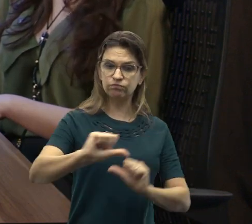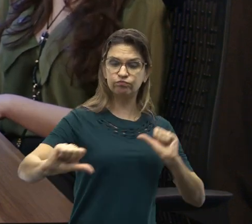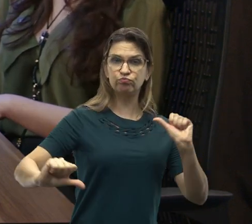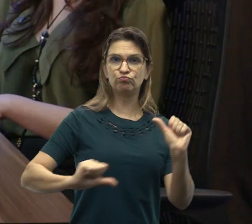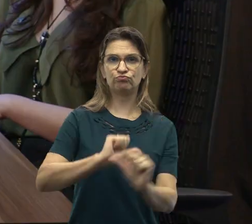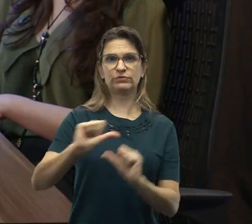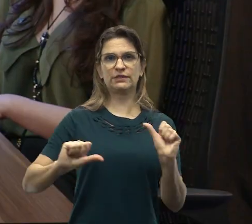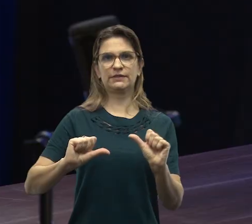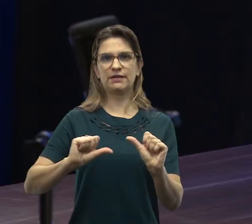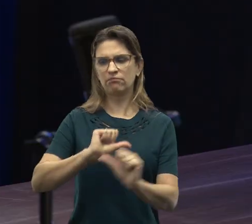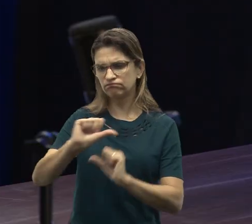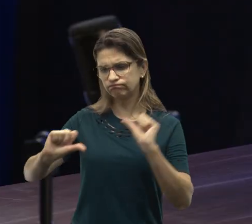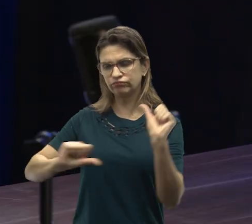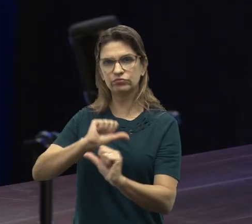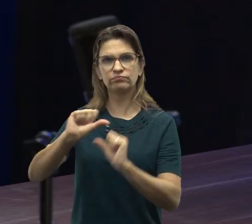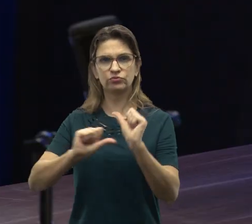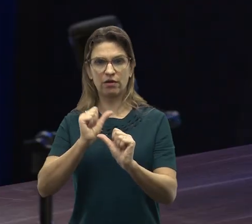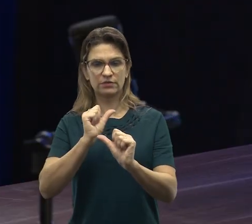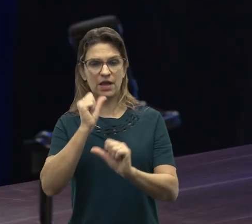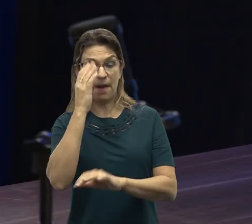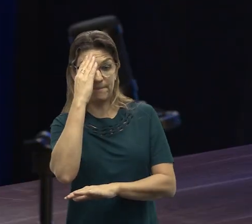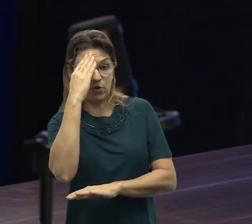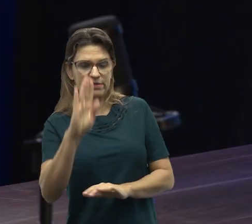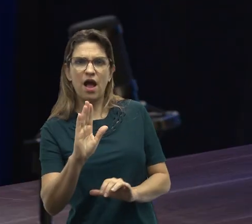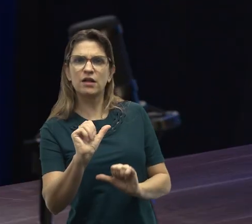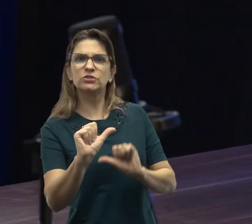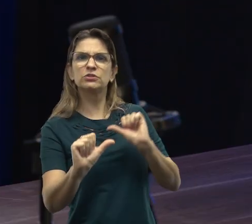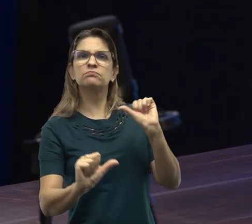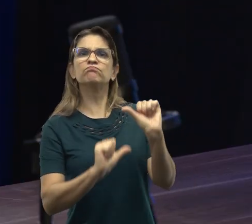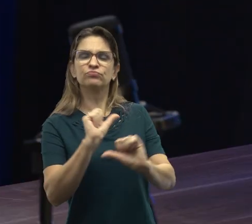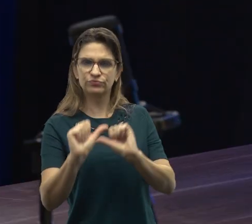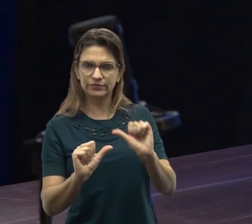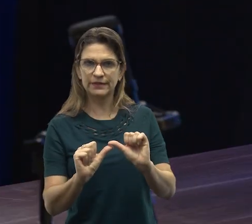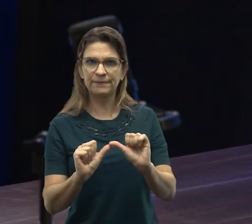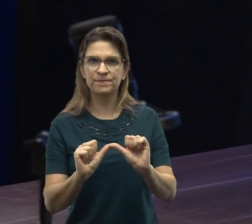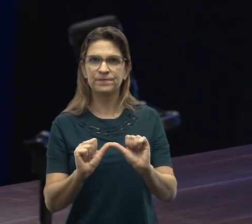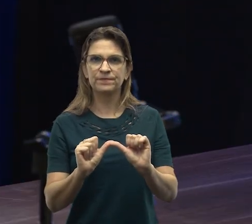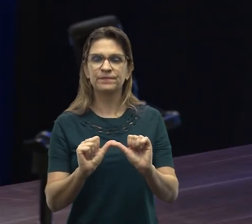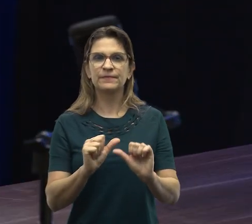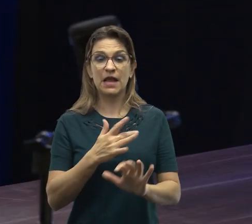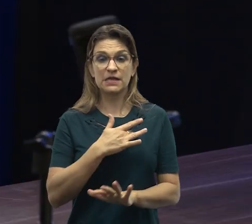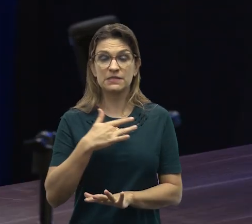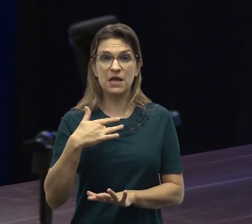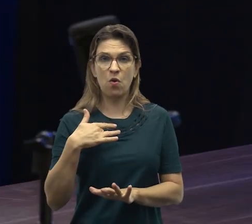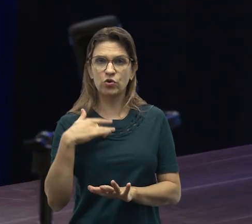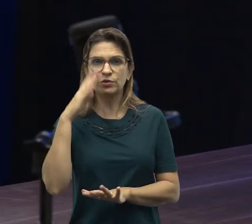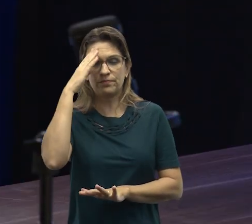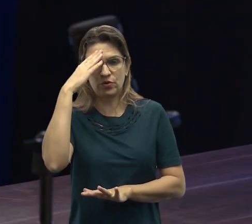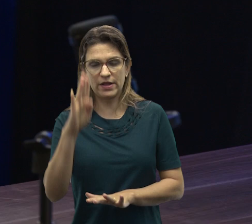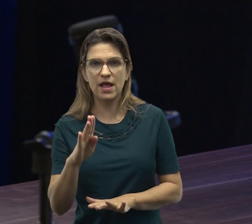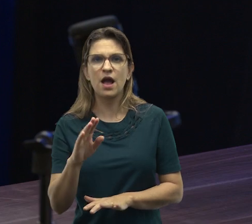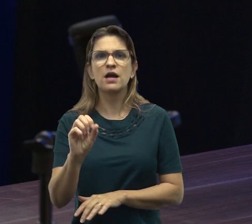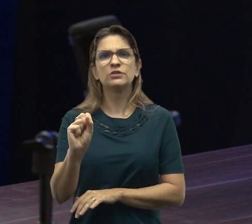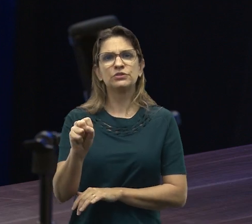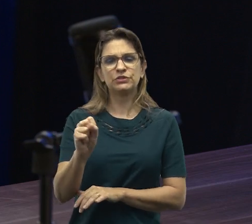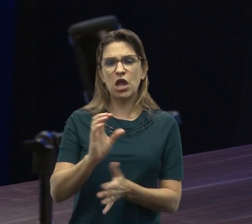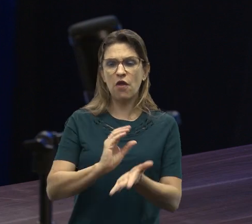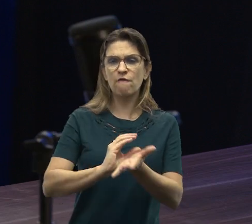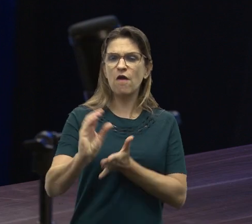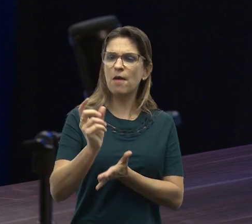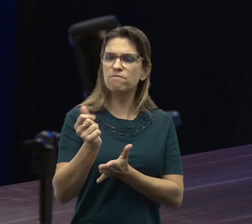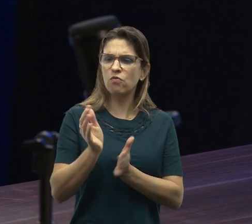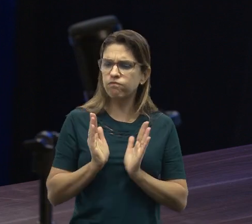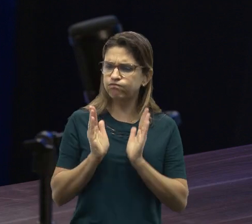perspectiva, de prioridade. Não adianta a gente só dizer que a saúde tem prioridade, não adianta a saúde ter verba carimbada